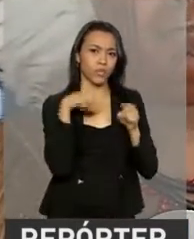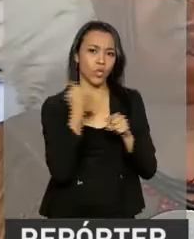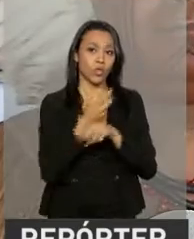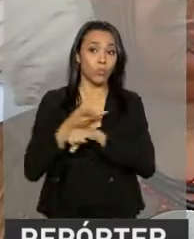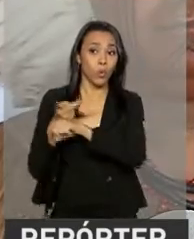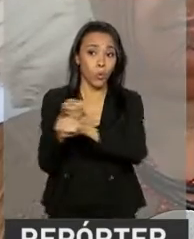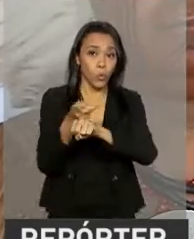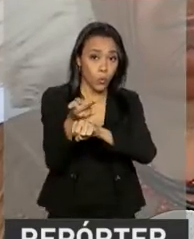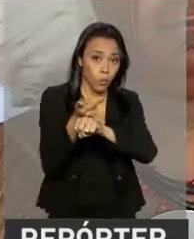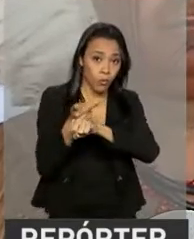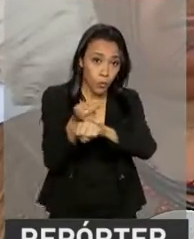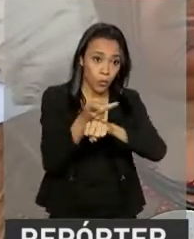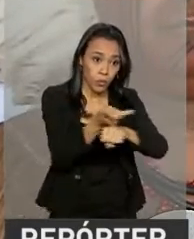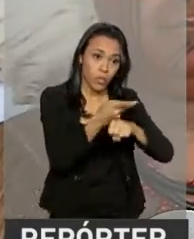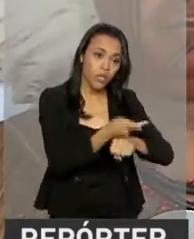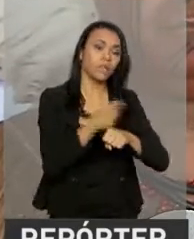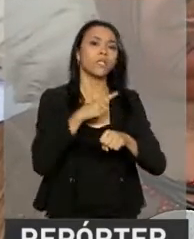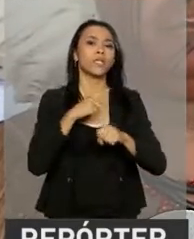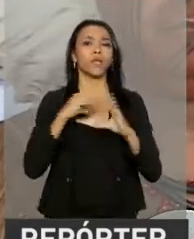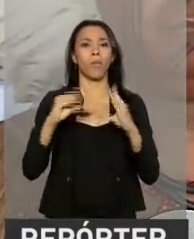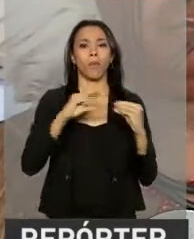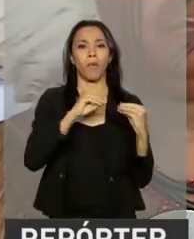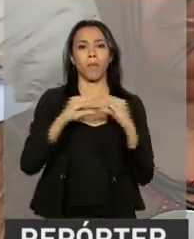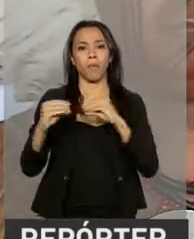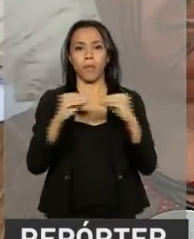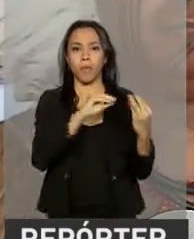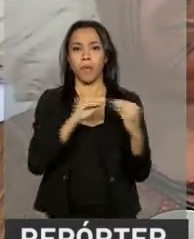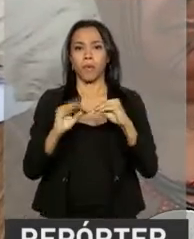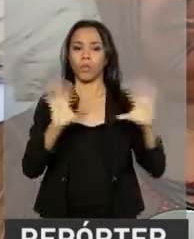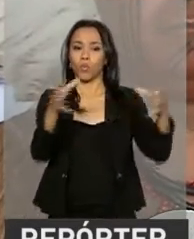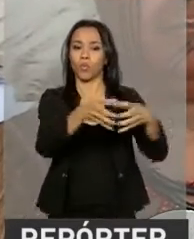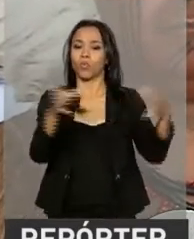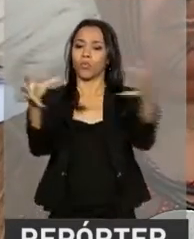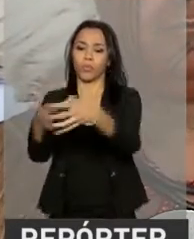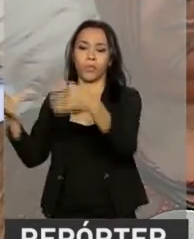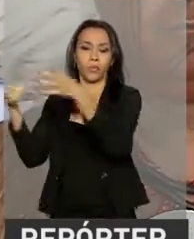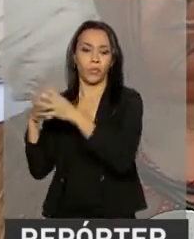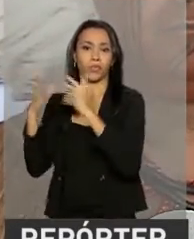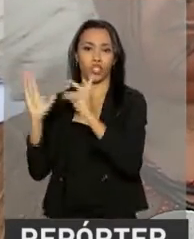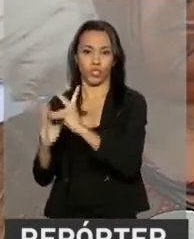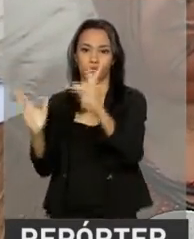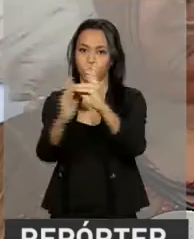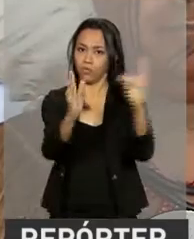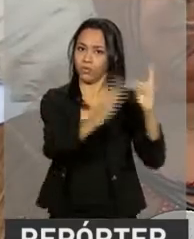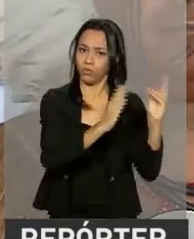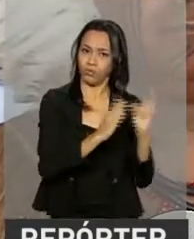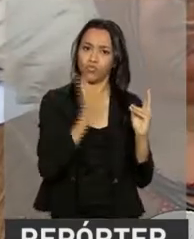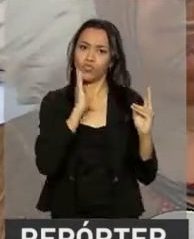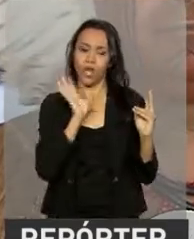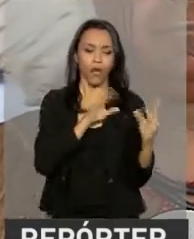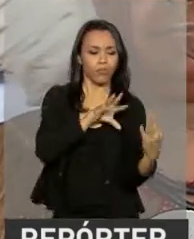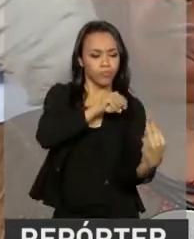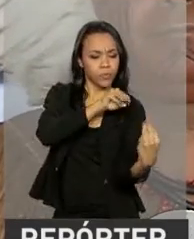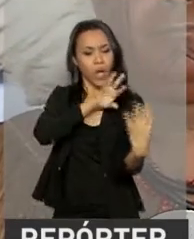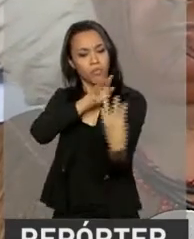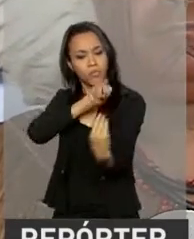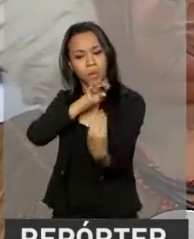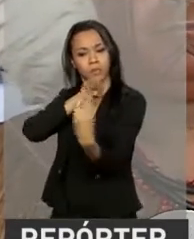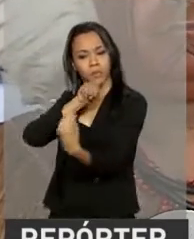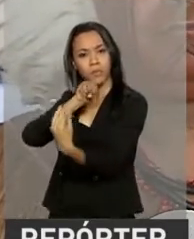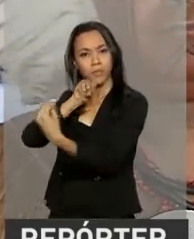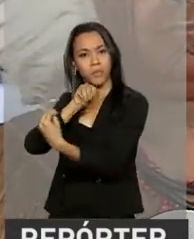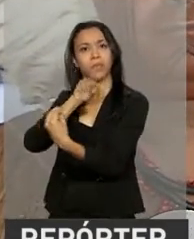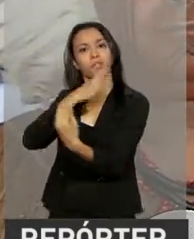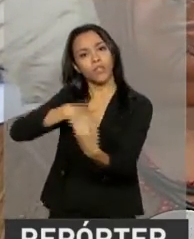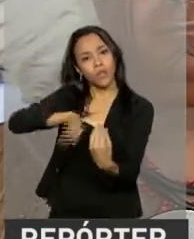é um histórico de diálogo é com todas as comunidades indígenas exatamente pra é conseguir ampliar o que nós